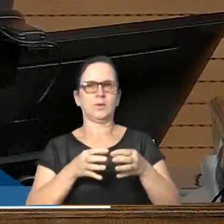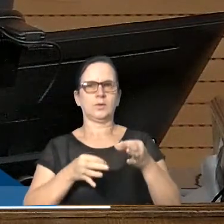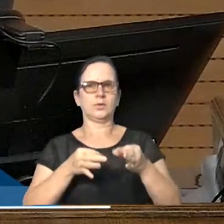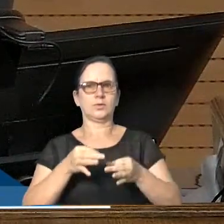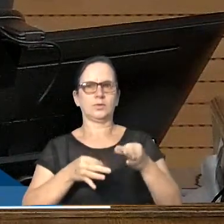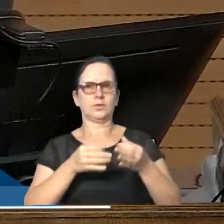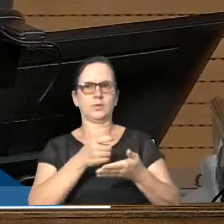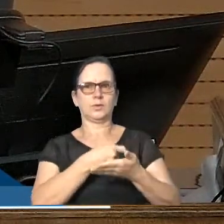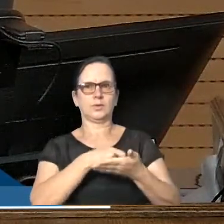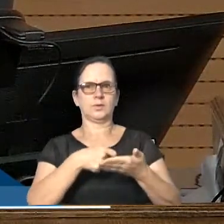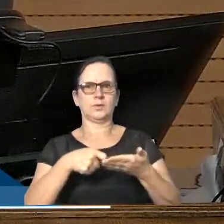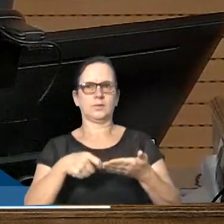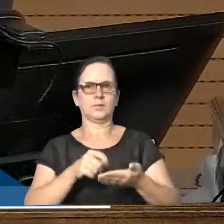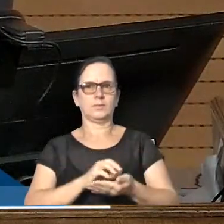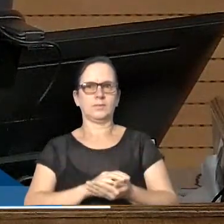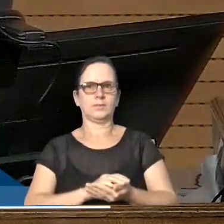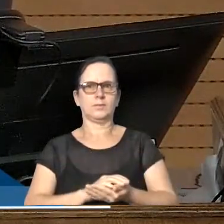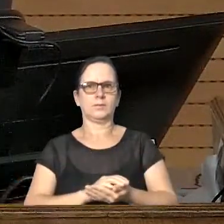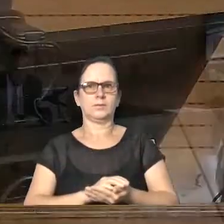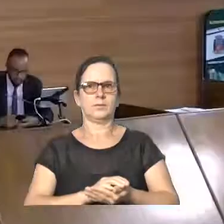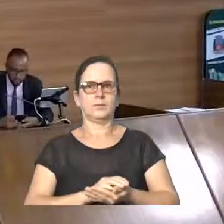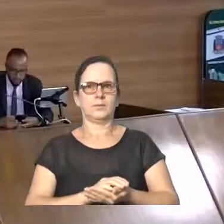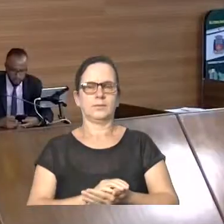e Redação.